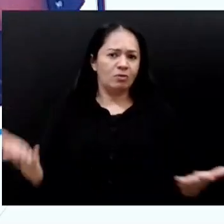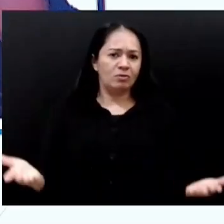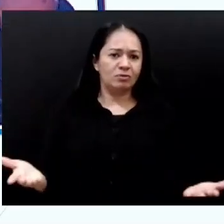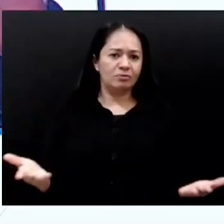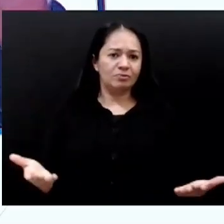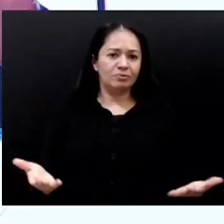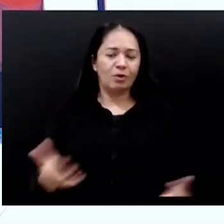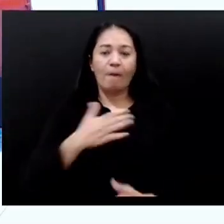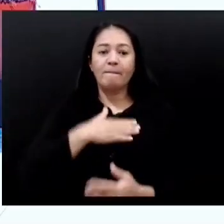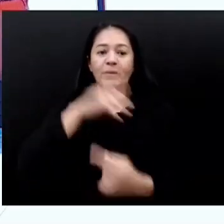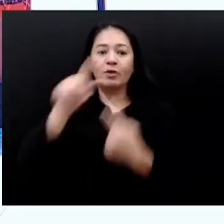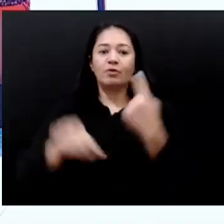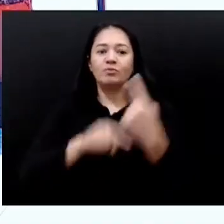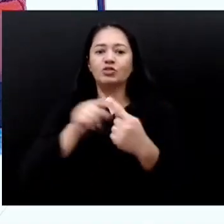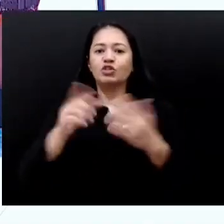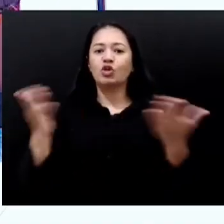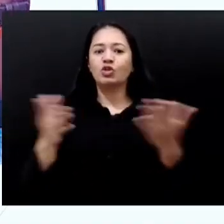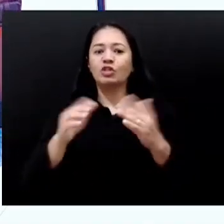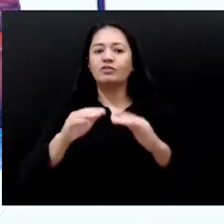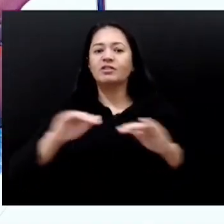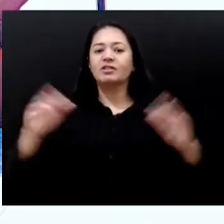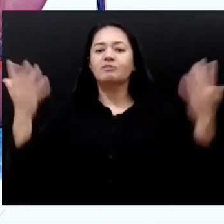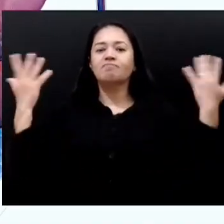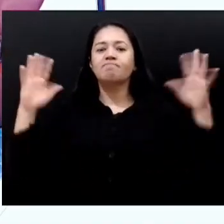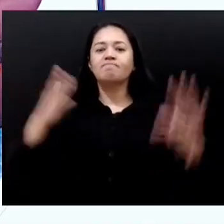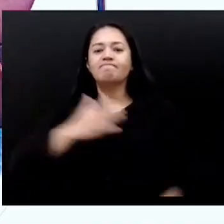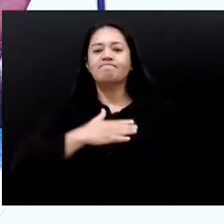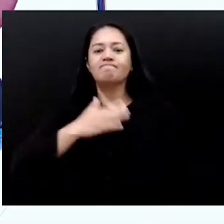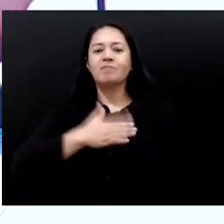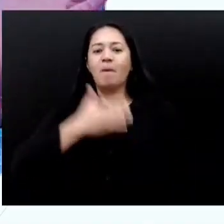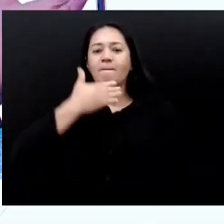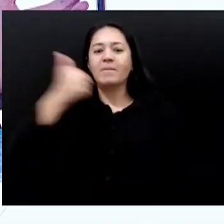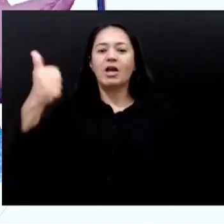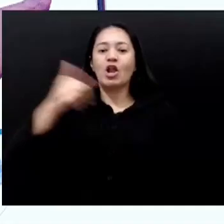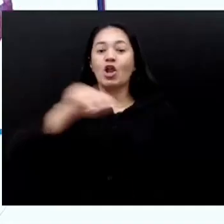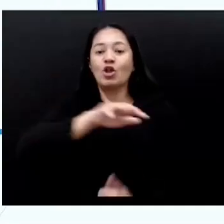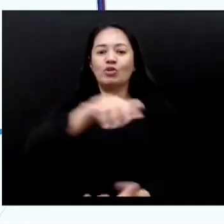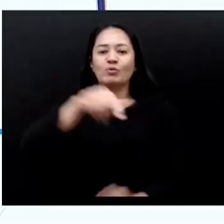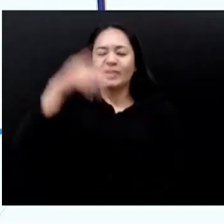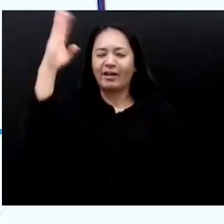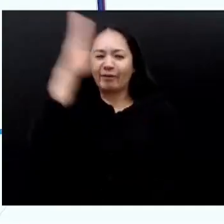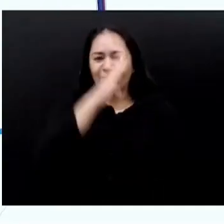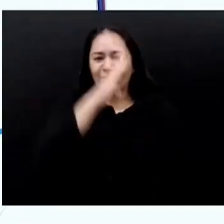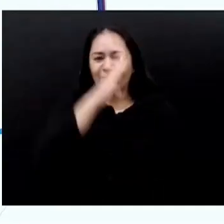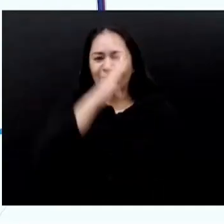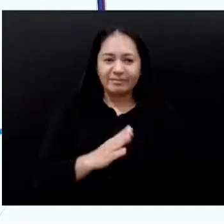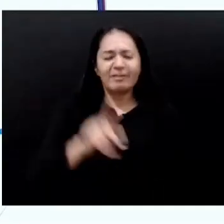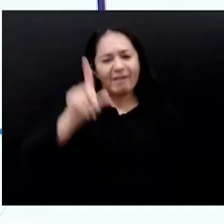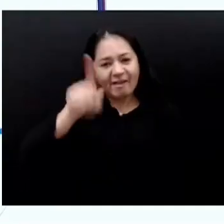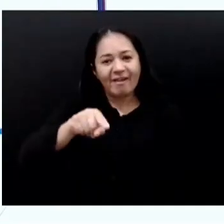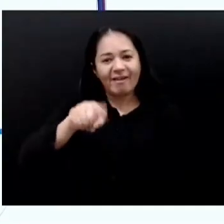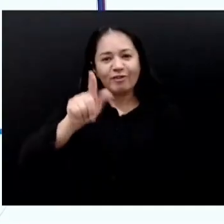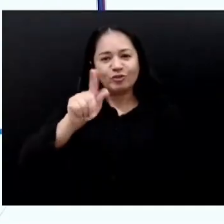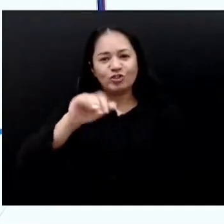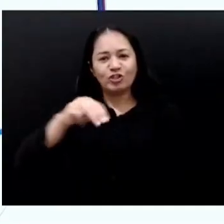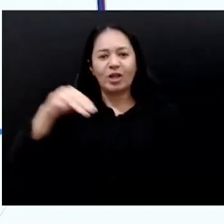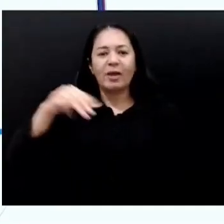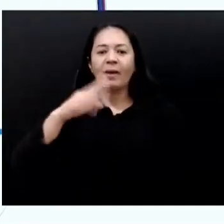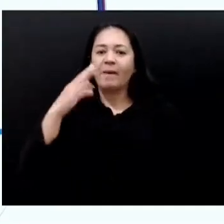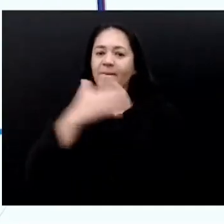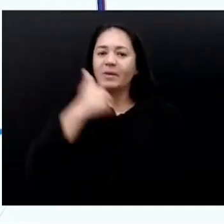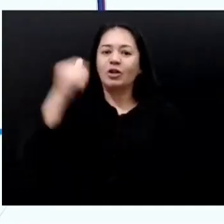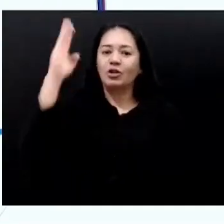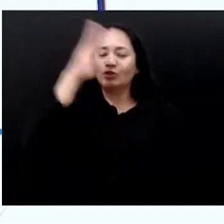hoje é que todo mundo saia daqui batendo no peito, falando o melhor gin do mundo é brasileiro. E é brasileiro. Então, parabéns não só para mim, mas também a